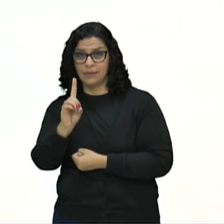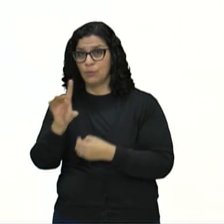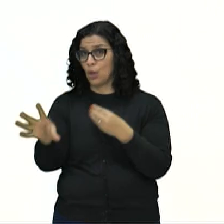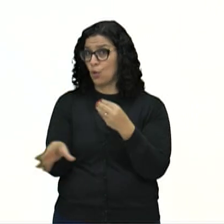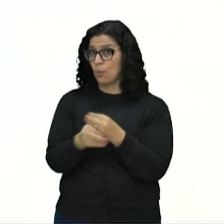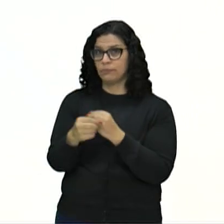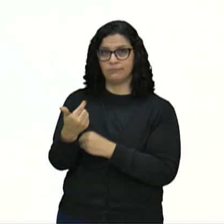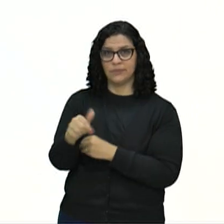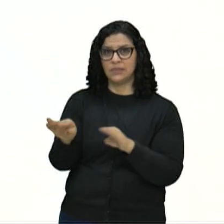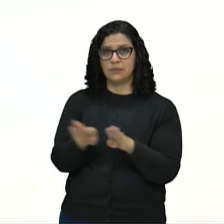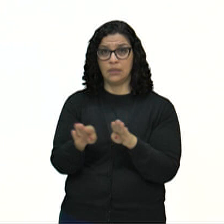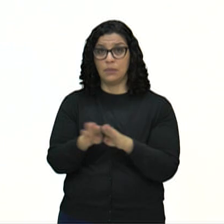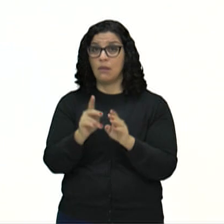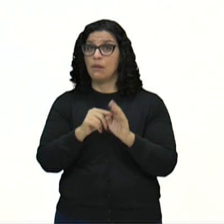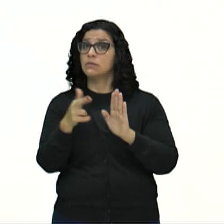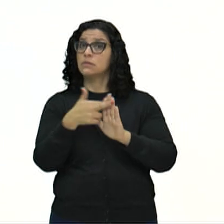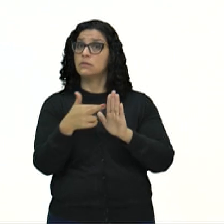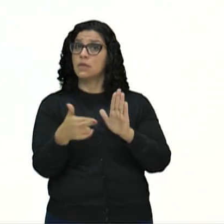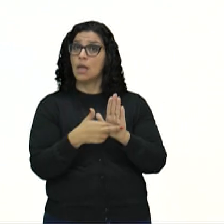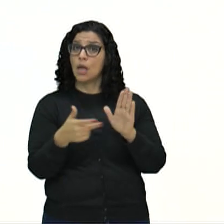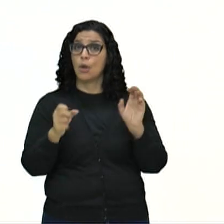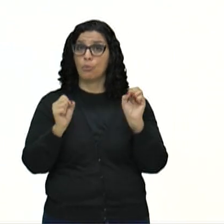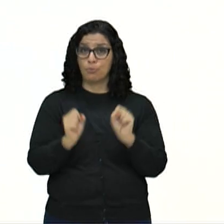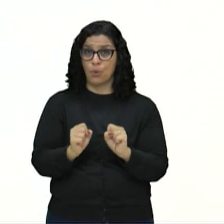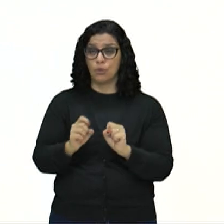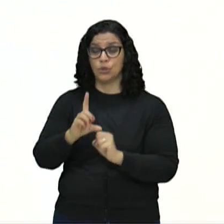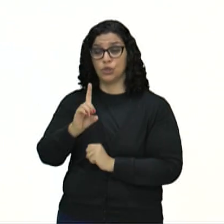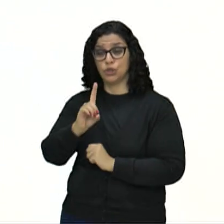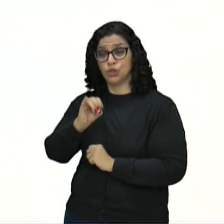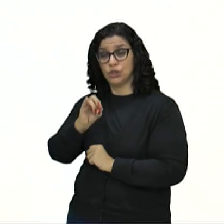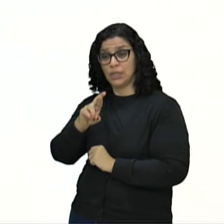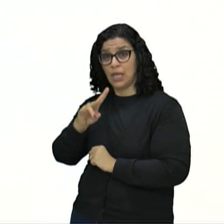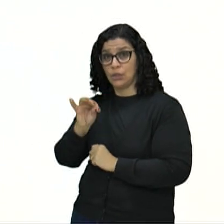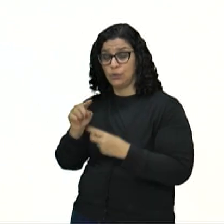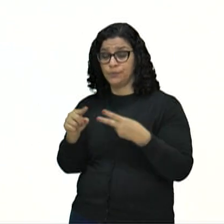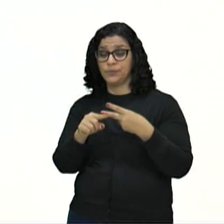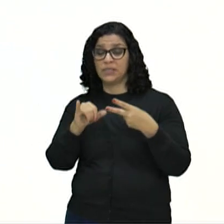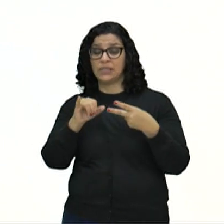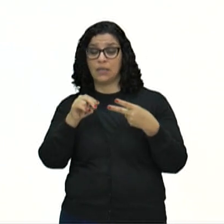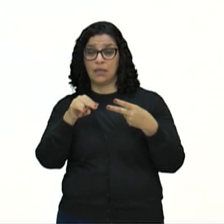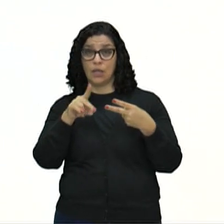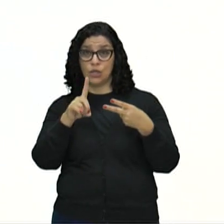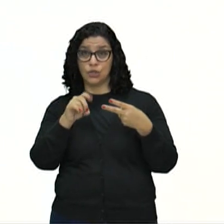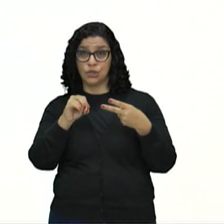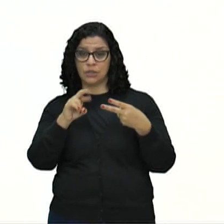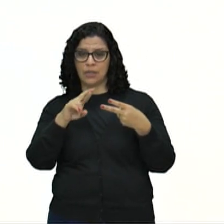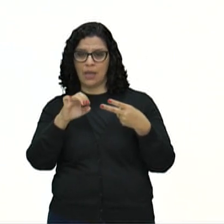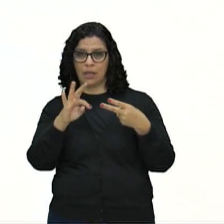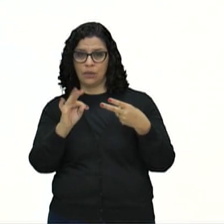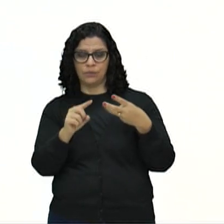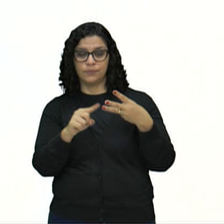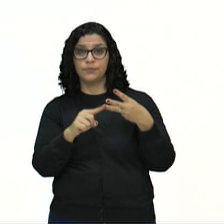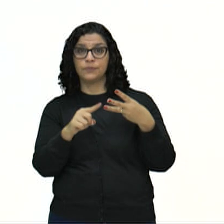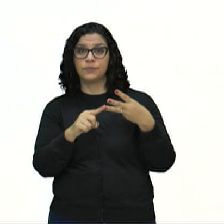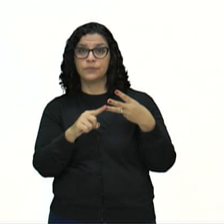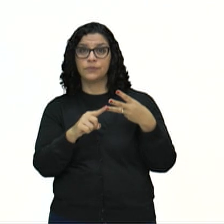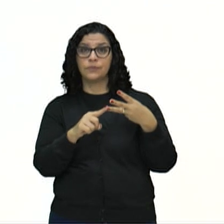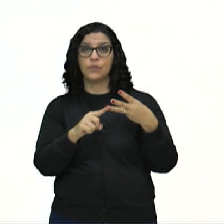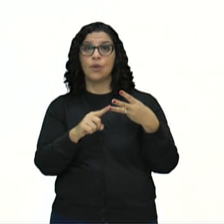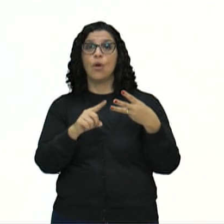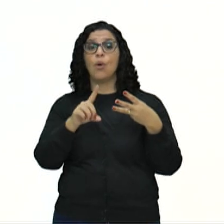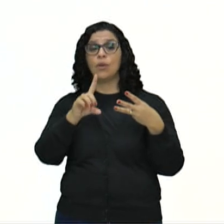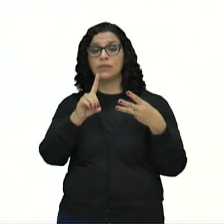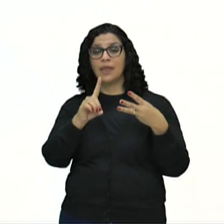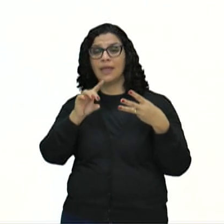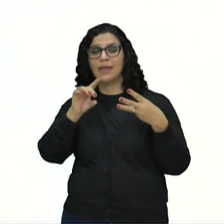complemento. Pode ser classificado em transitivo direto, transitivo indireto ou transitivo direto